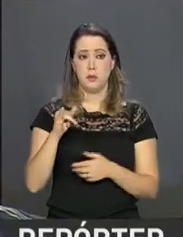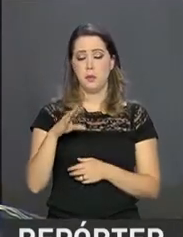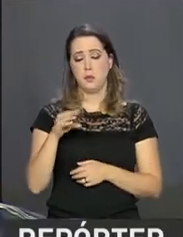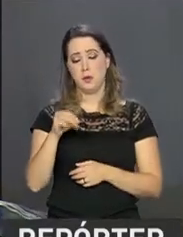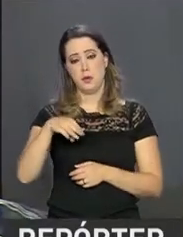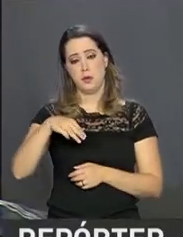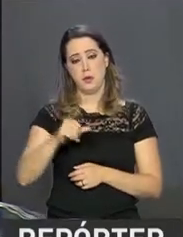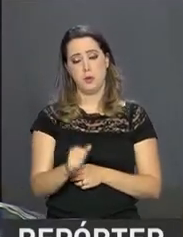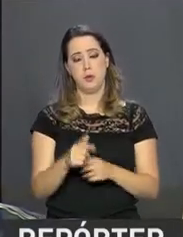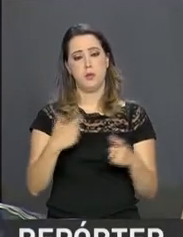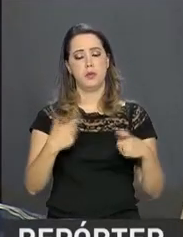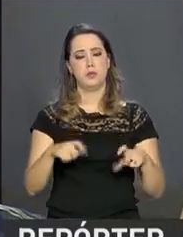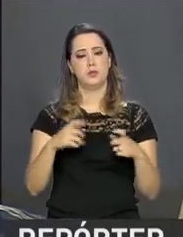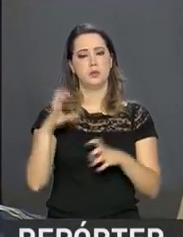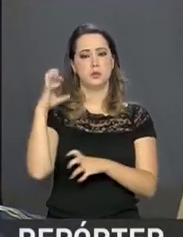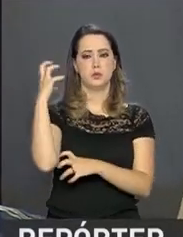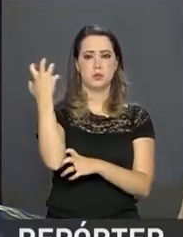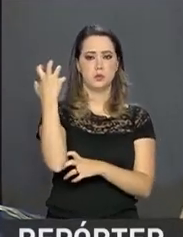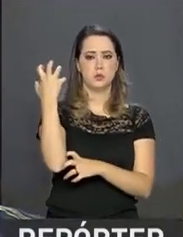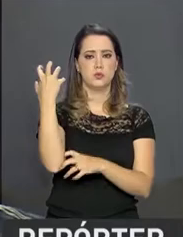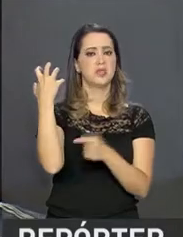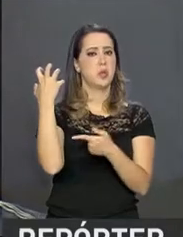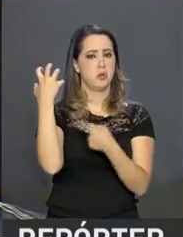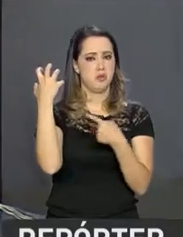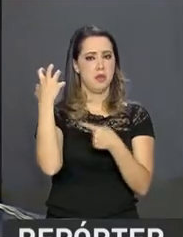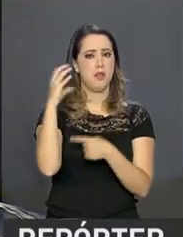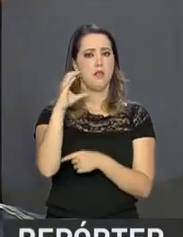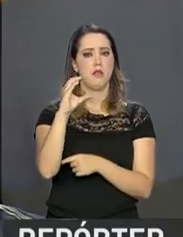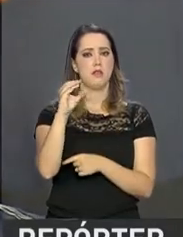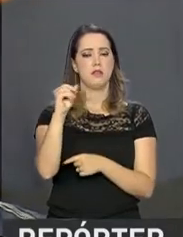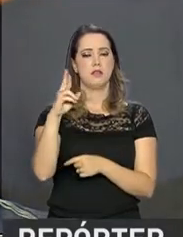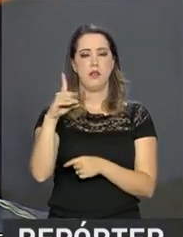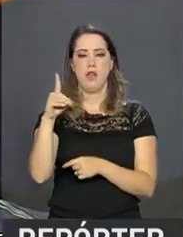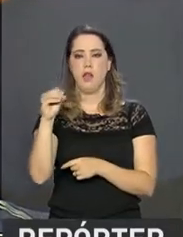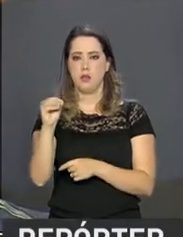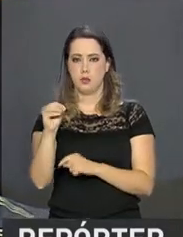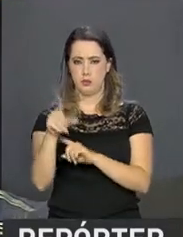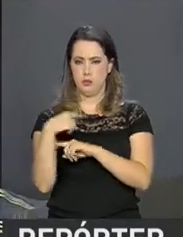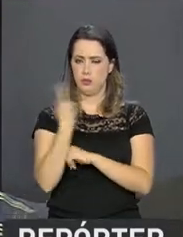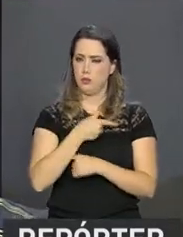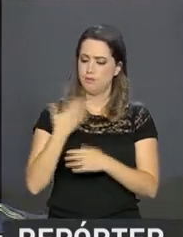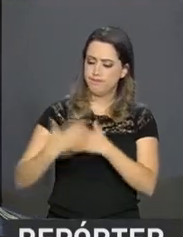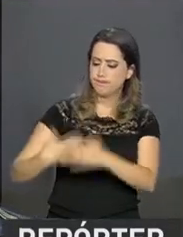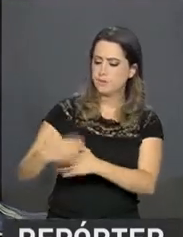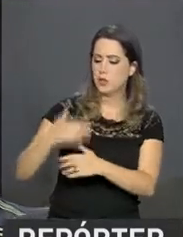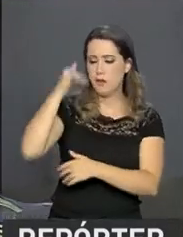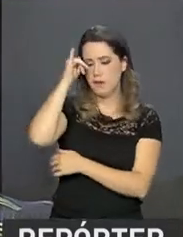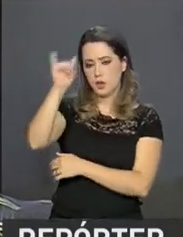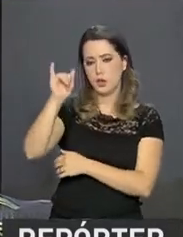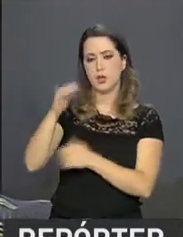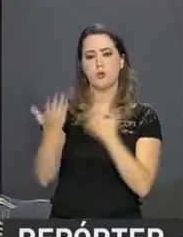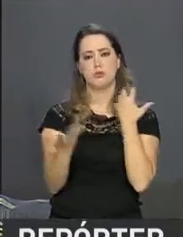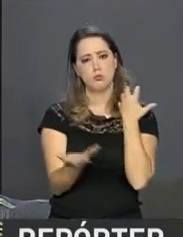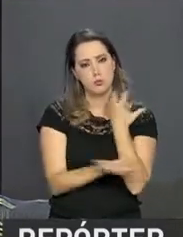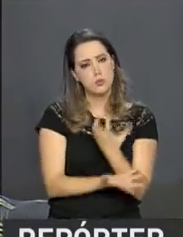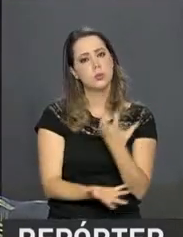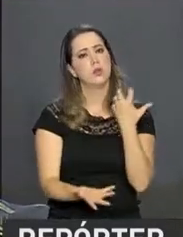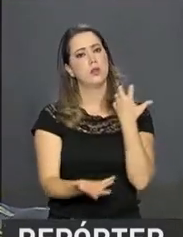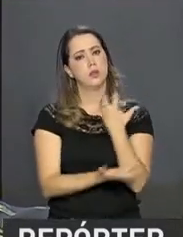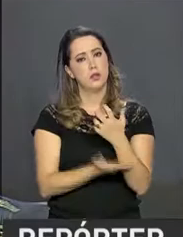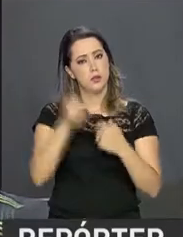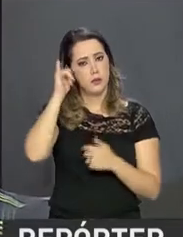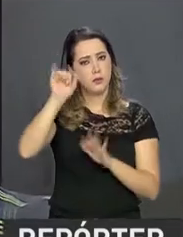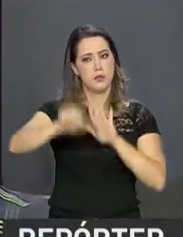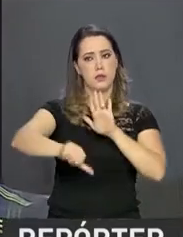cerrado para qualquer outro bioma no brasil mas nós vamos continuar de forma intensa combatendo a ilegalidade combatendo o crime